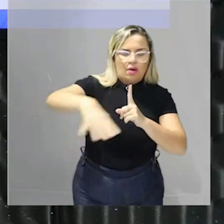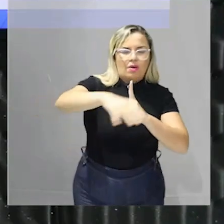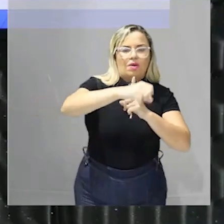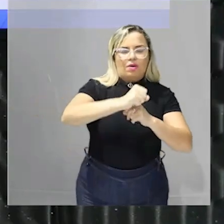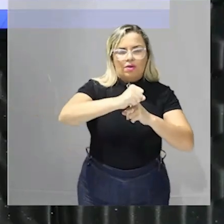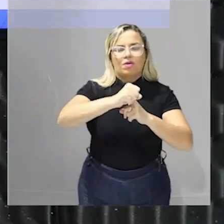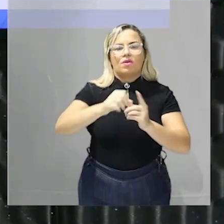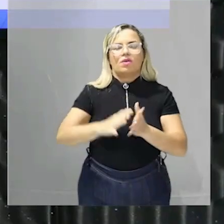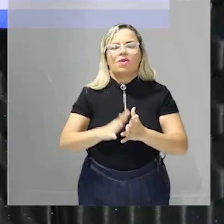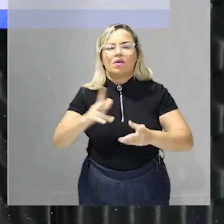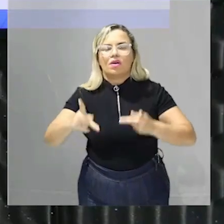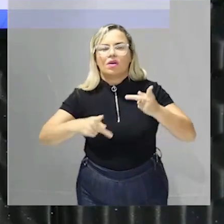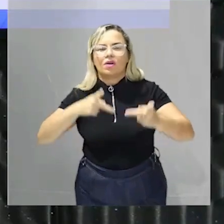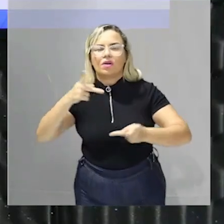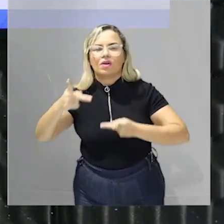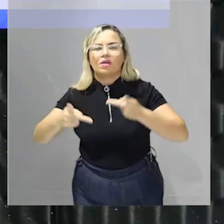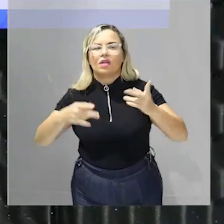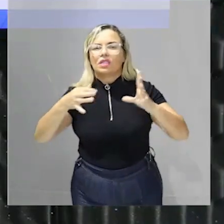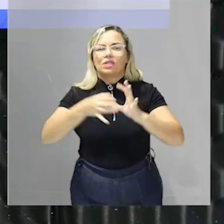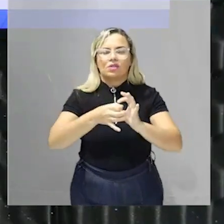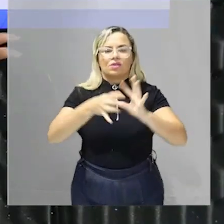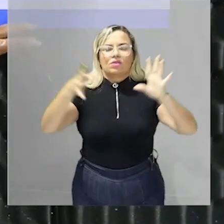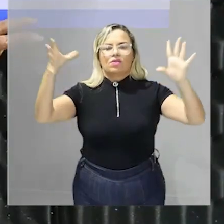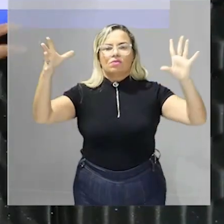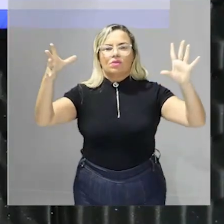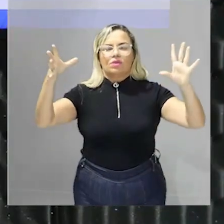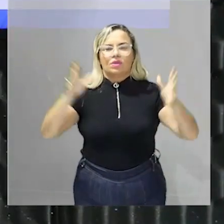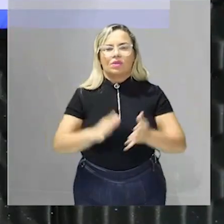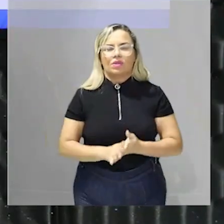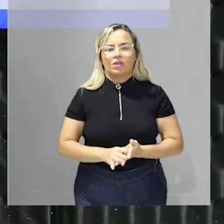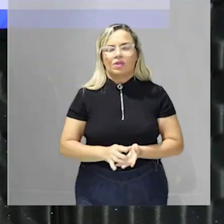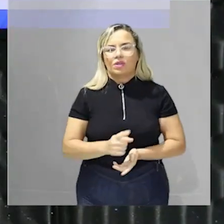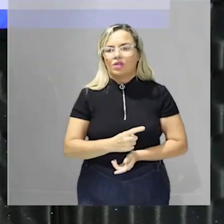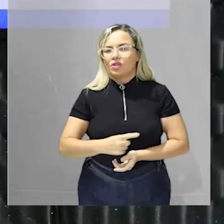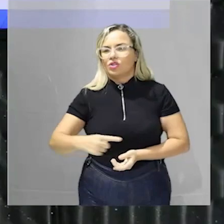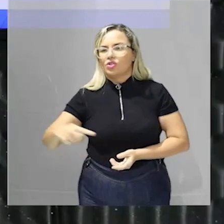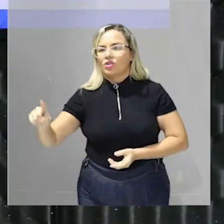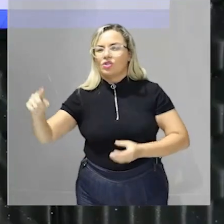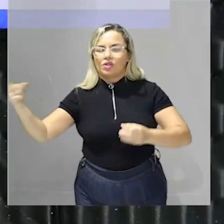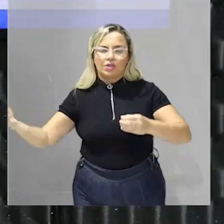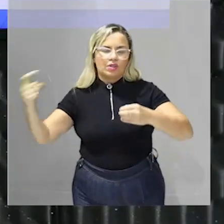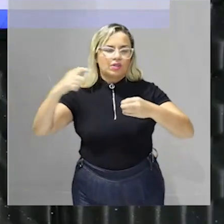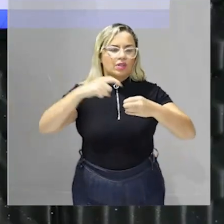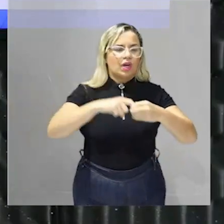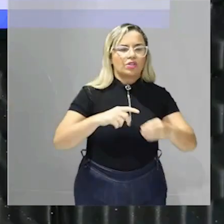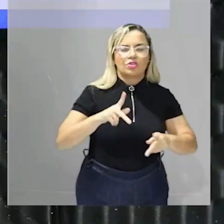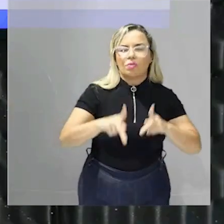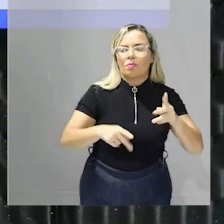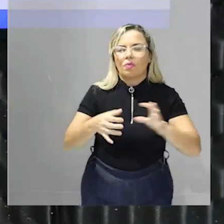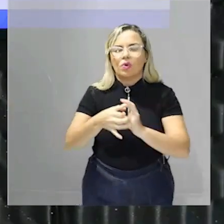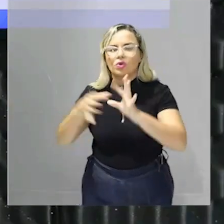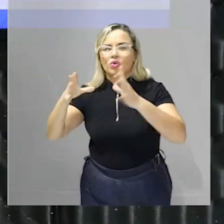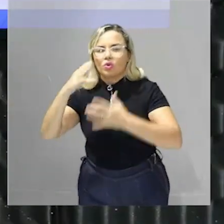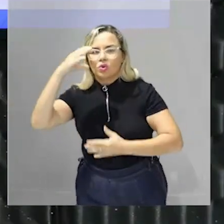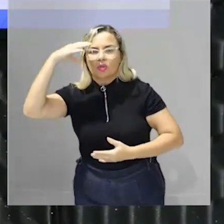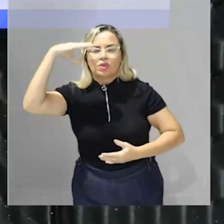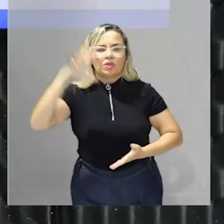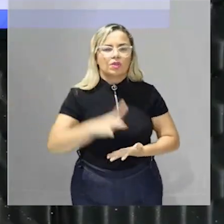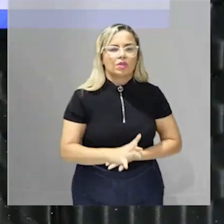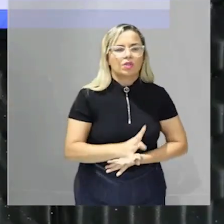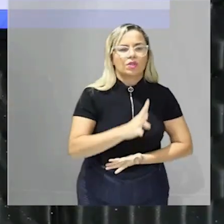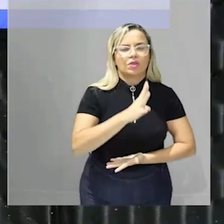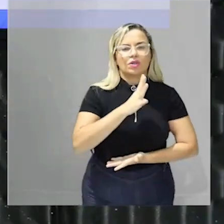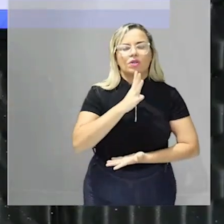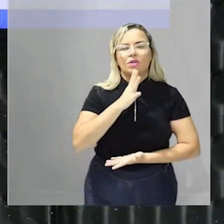ela fala disso, essa liberdade de ir e vir, essa liberdade de povos, essa liberdade de cultura, de se